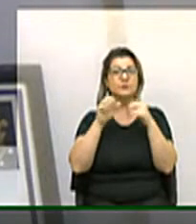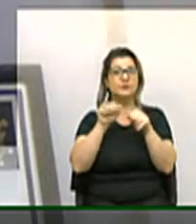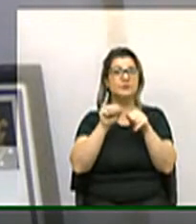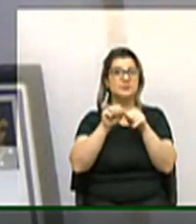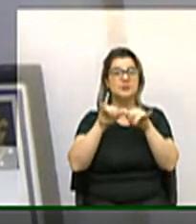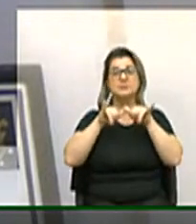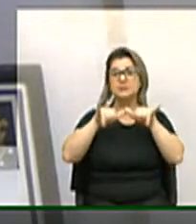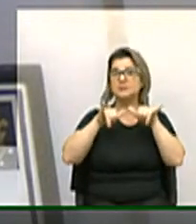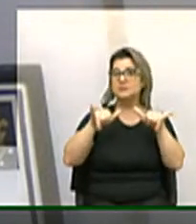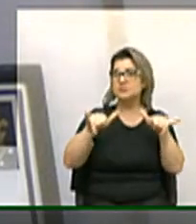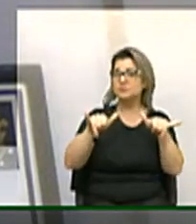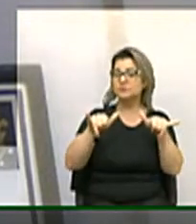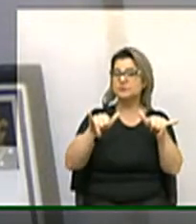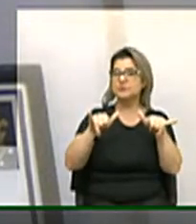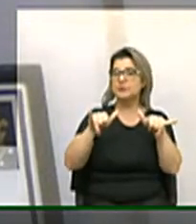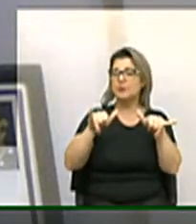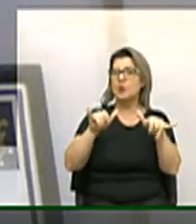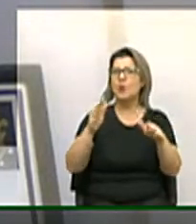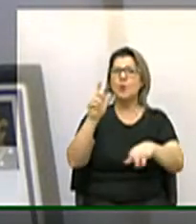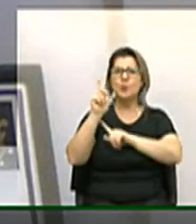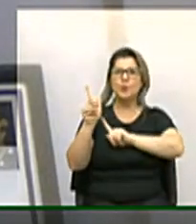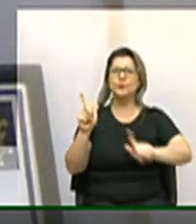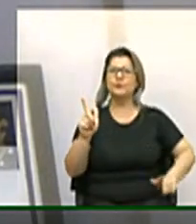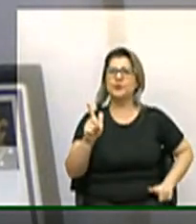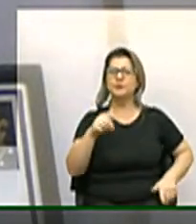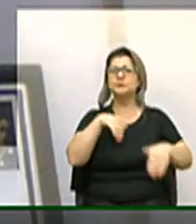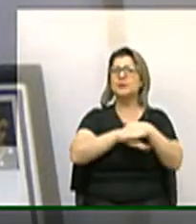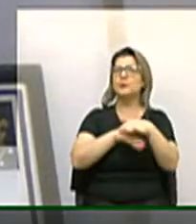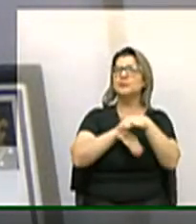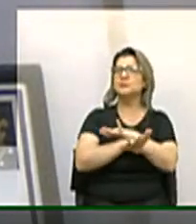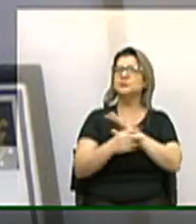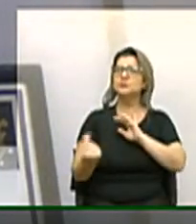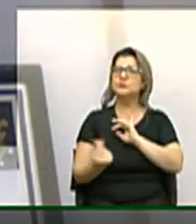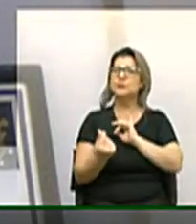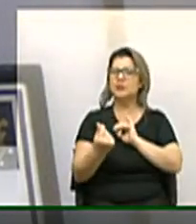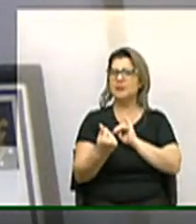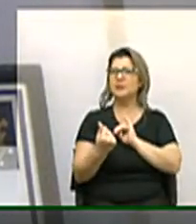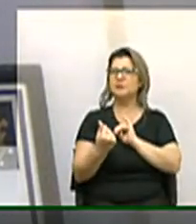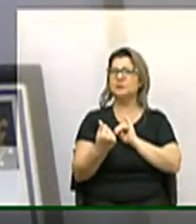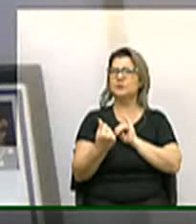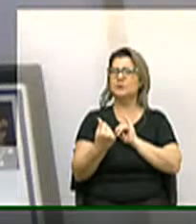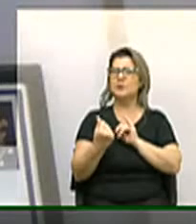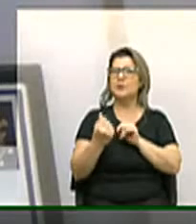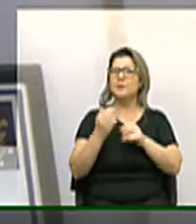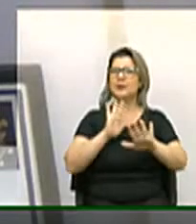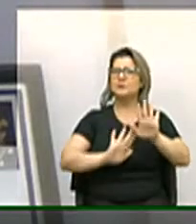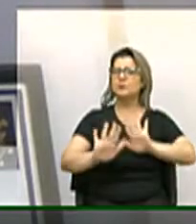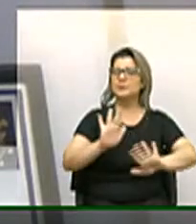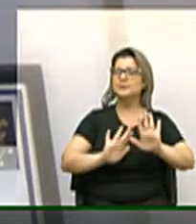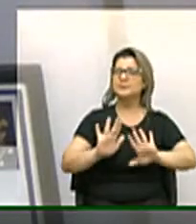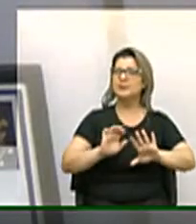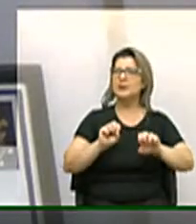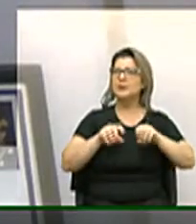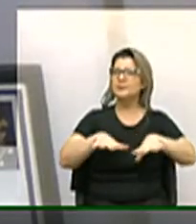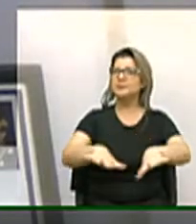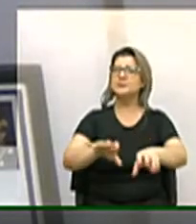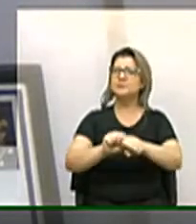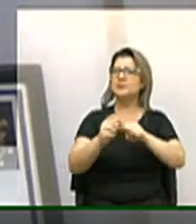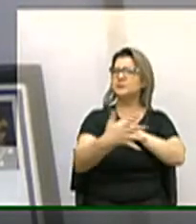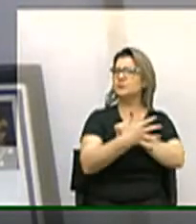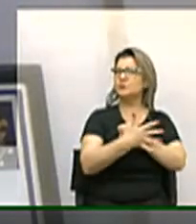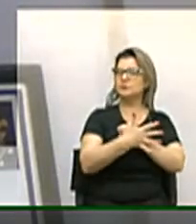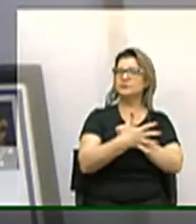fazendo caixa com os recursos transferidos pela União para combater a pandemia do coronavírus. Liquidou tão